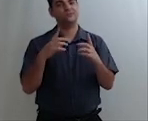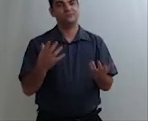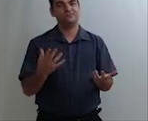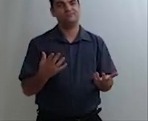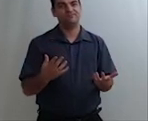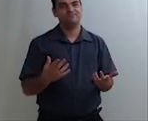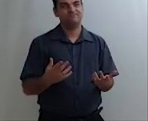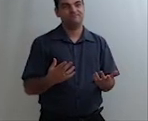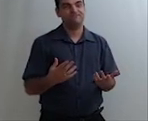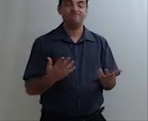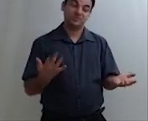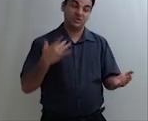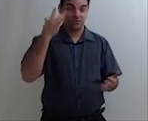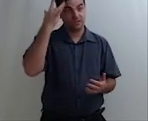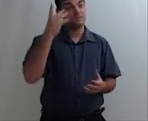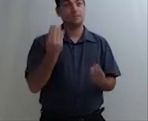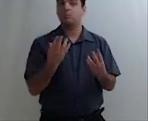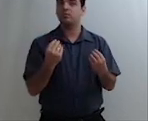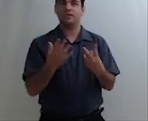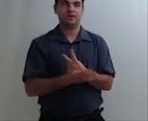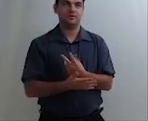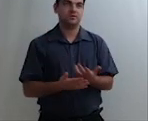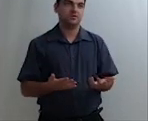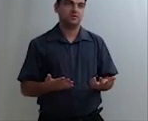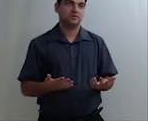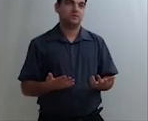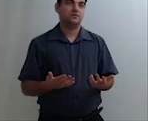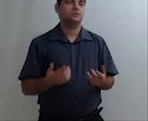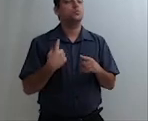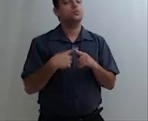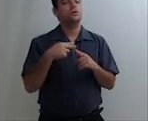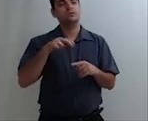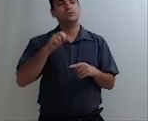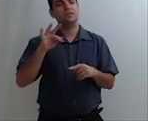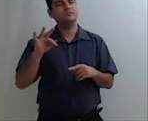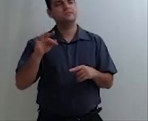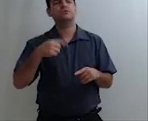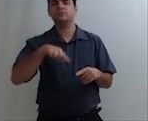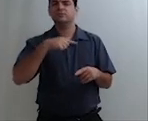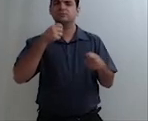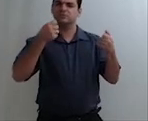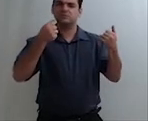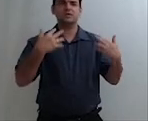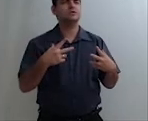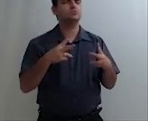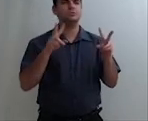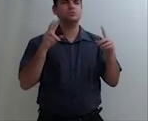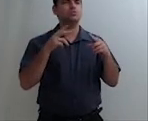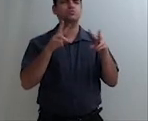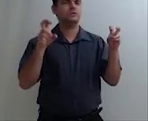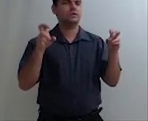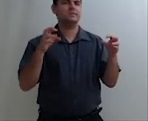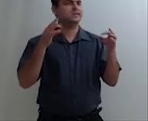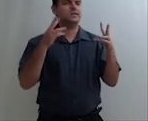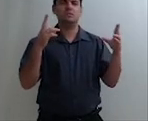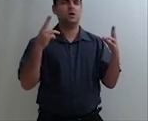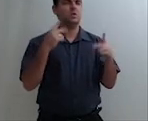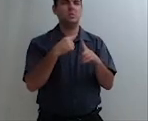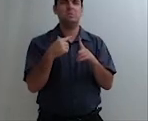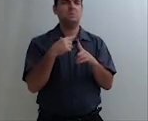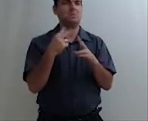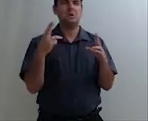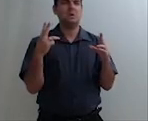grave descumprimento Então na verdade eu acho que o ministro nef e eu estamos né e o ministro Saldanha até agora estamos de acordo